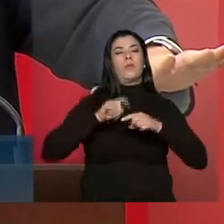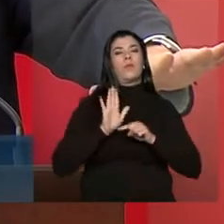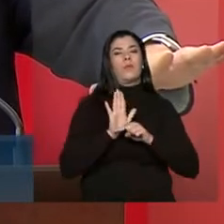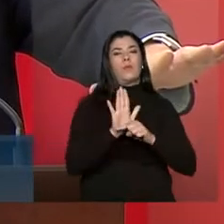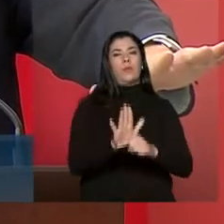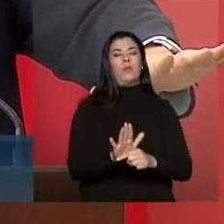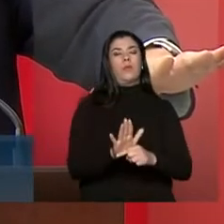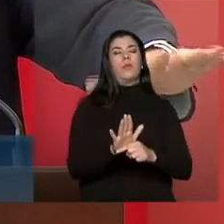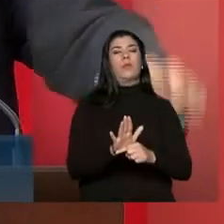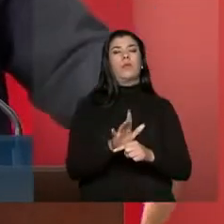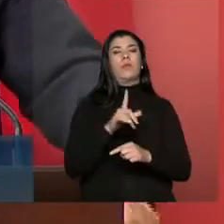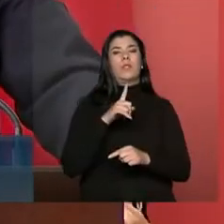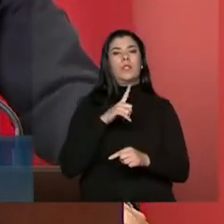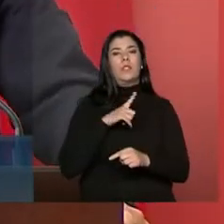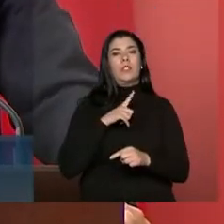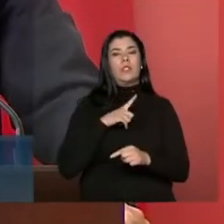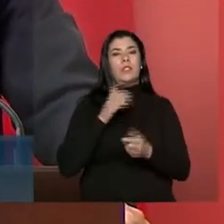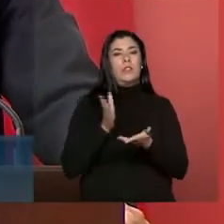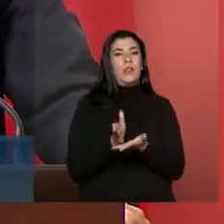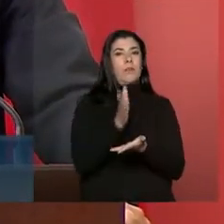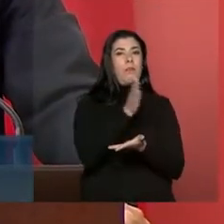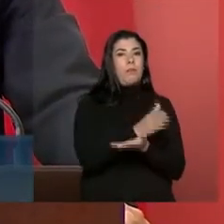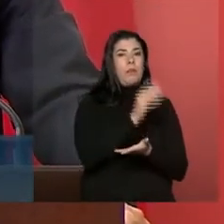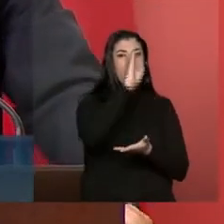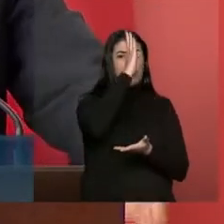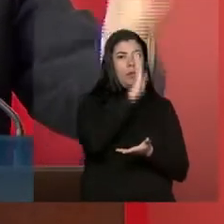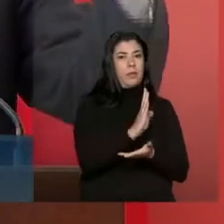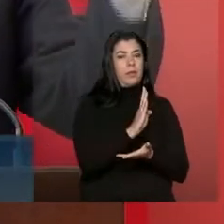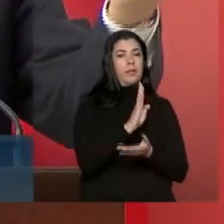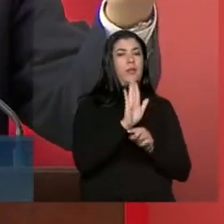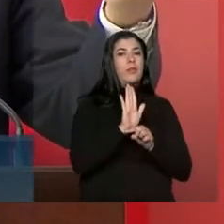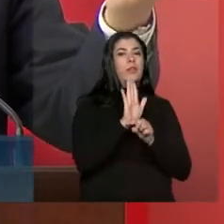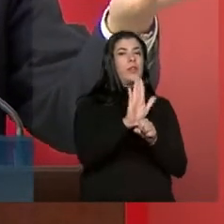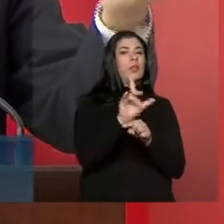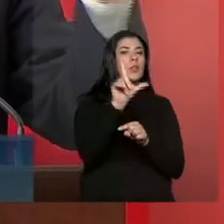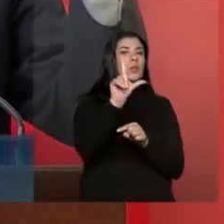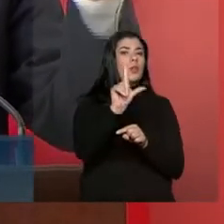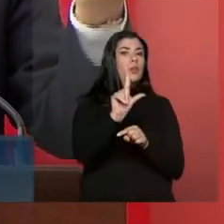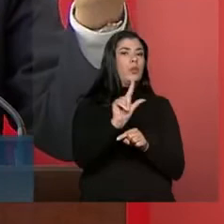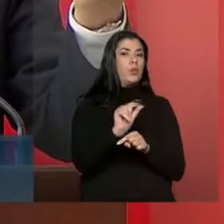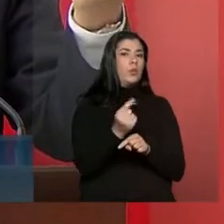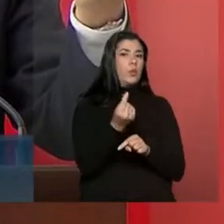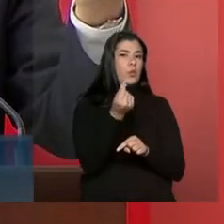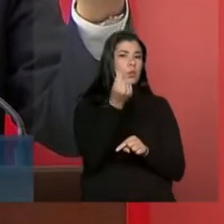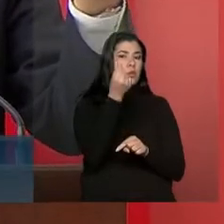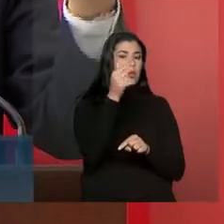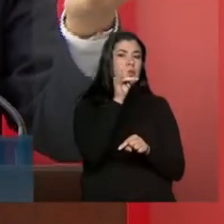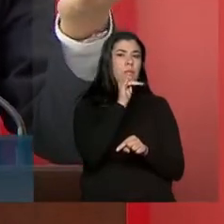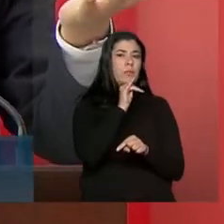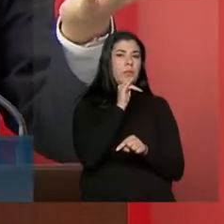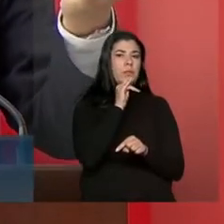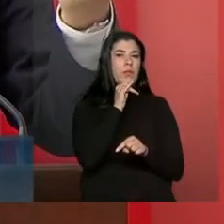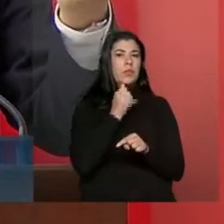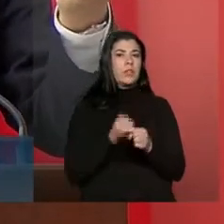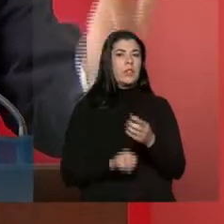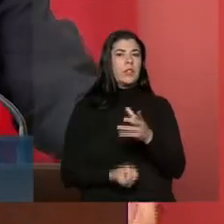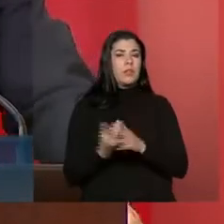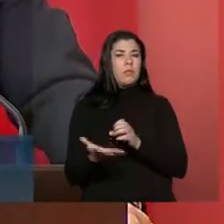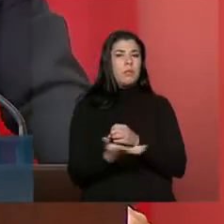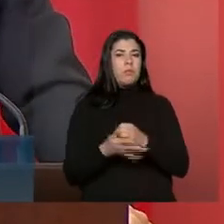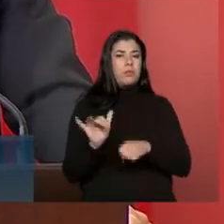a parte brasileira para reduzir o custo de construção de infraestrutura no